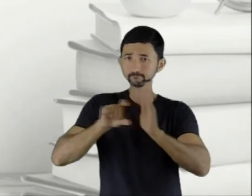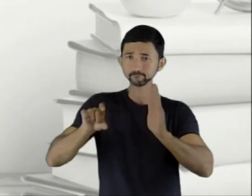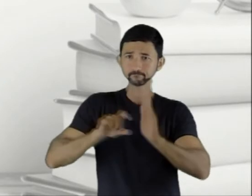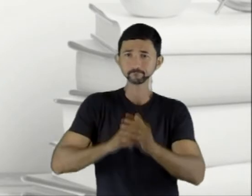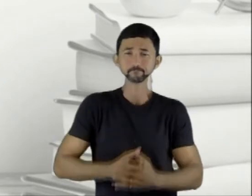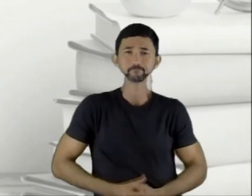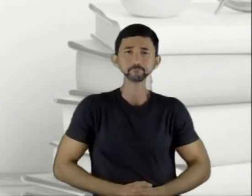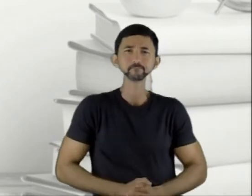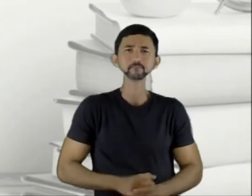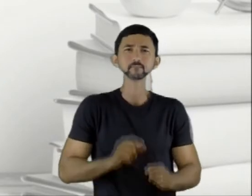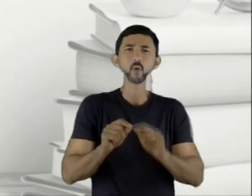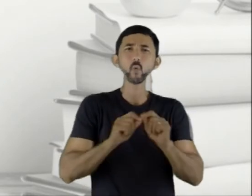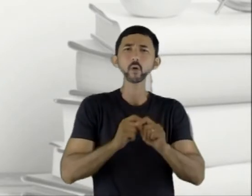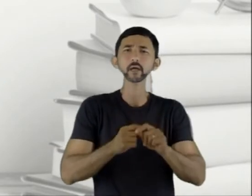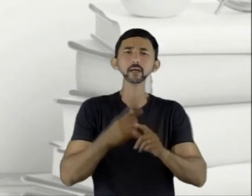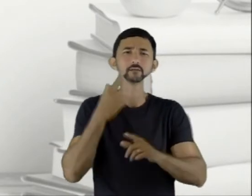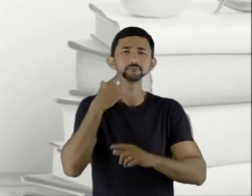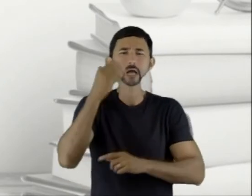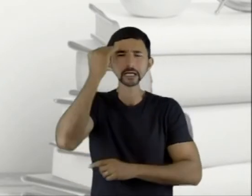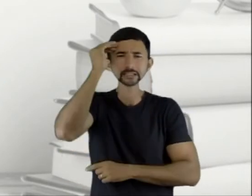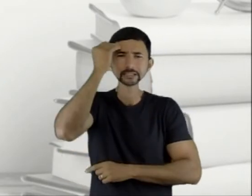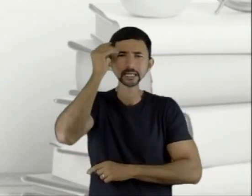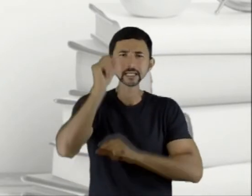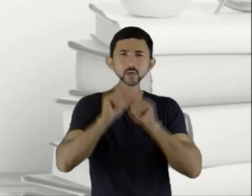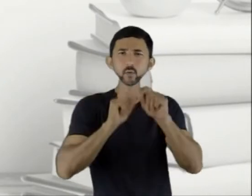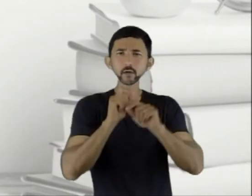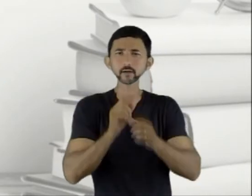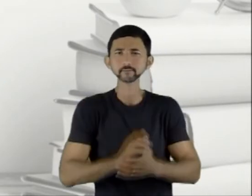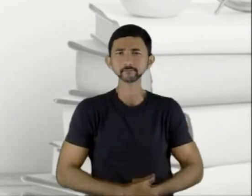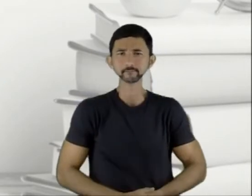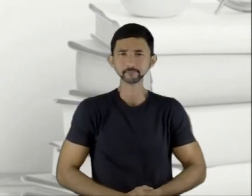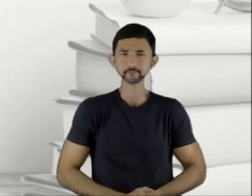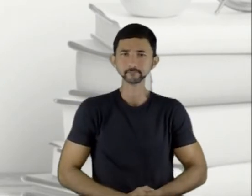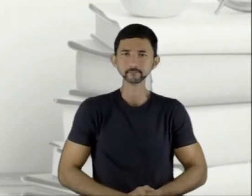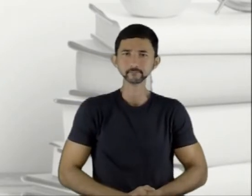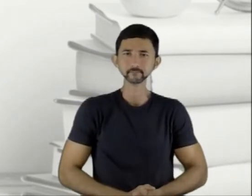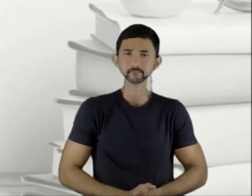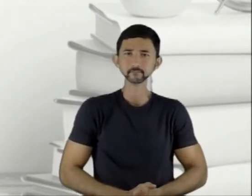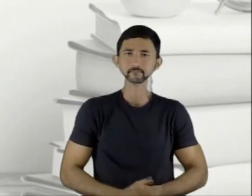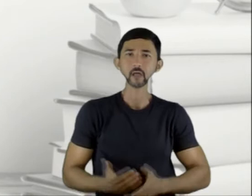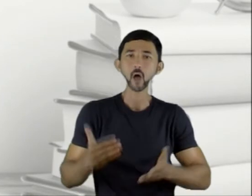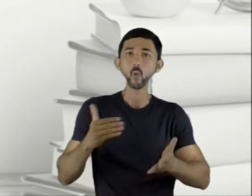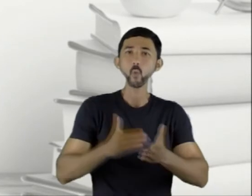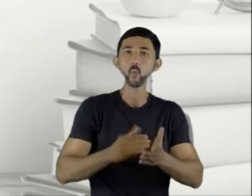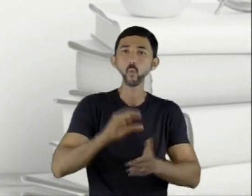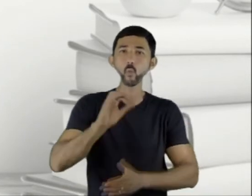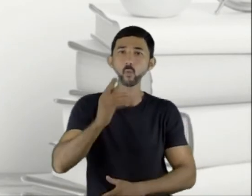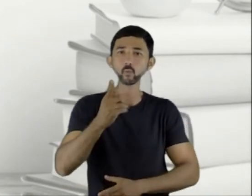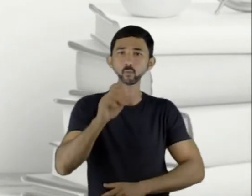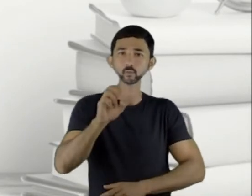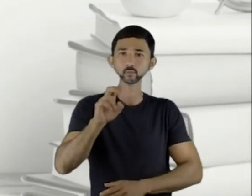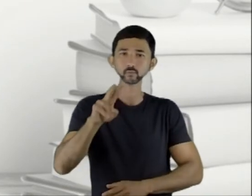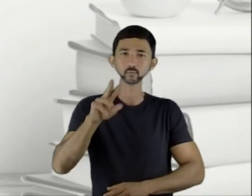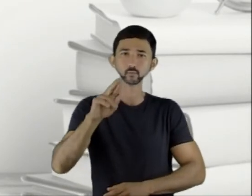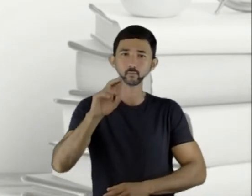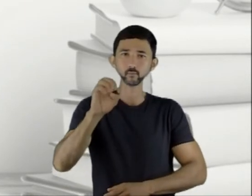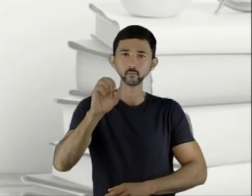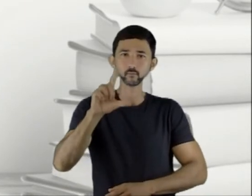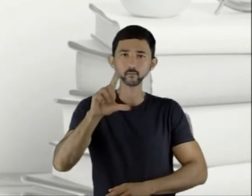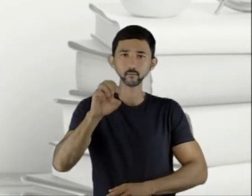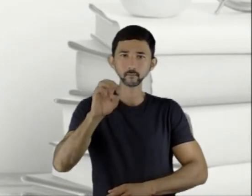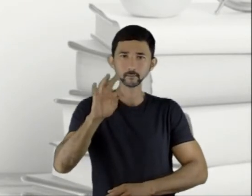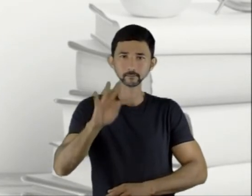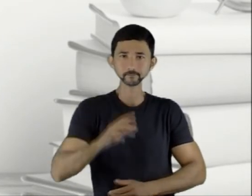você chega à conclusão que foi a Chevrolet, certo? Porque ela tem a maior barra horizontal. Olha só